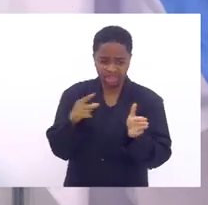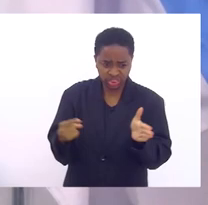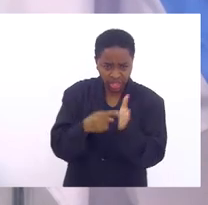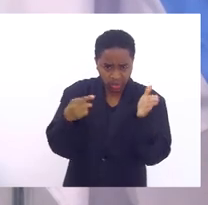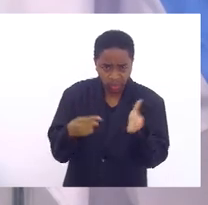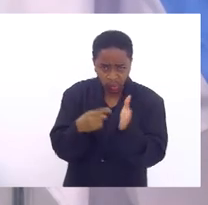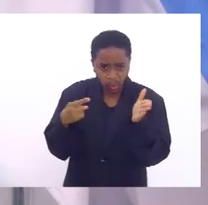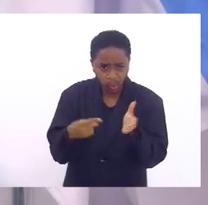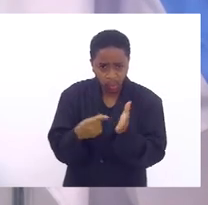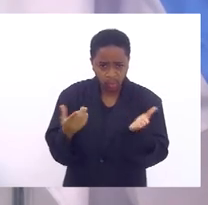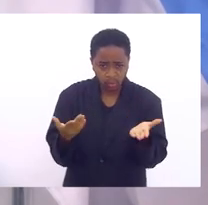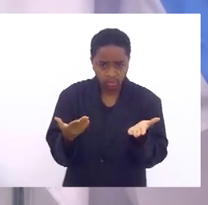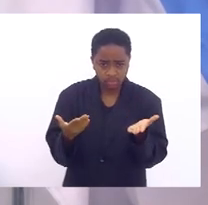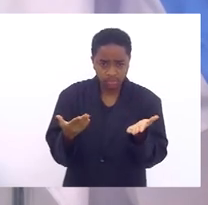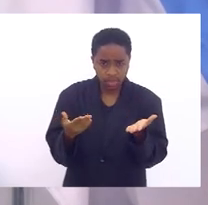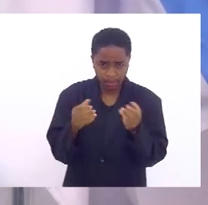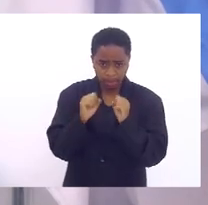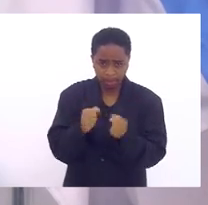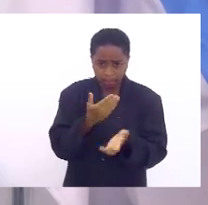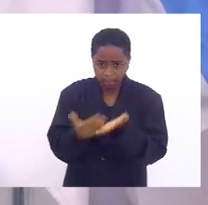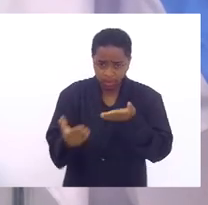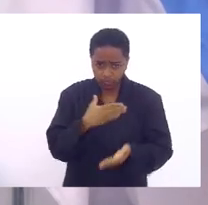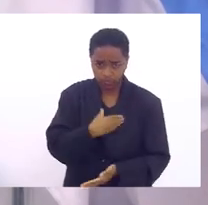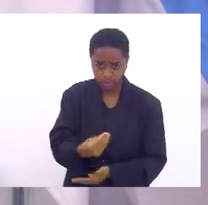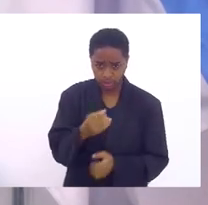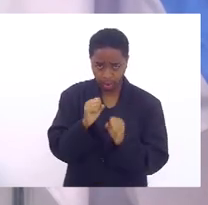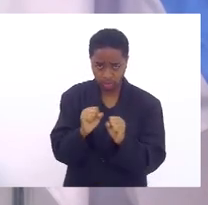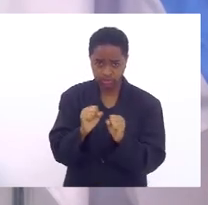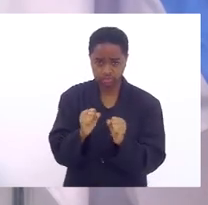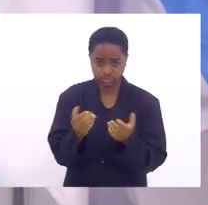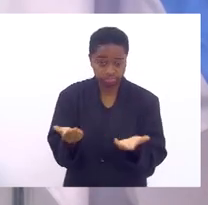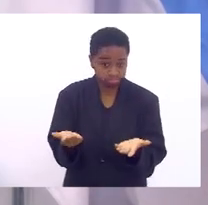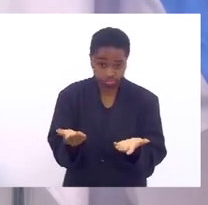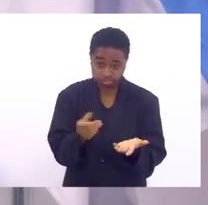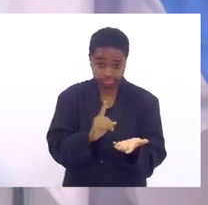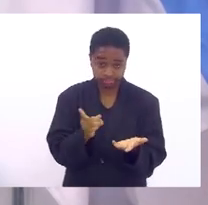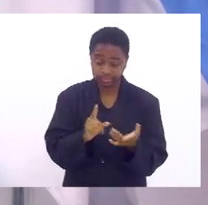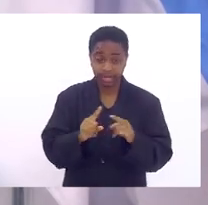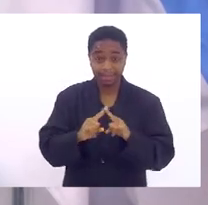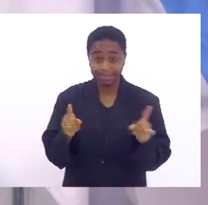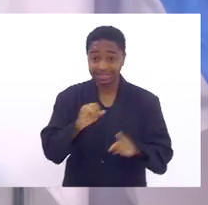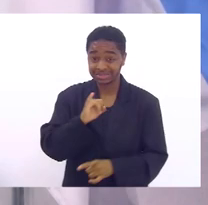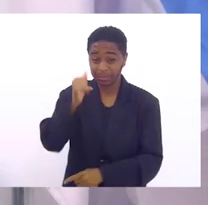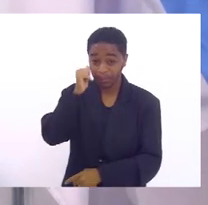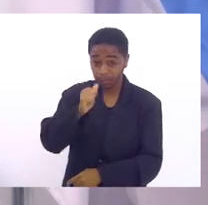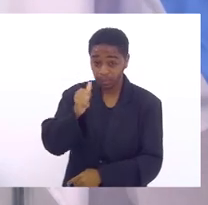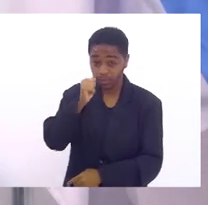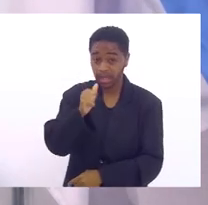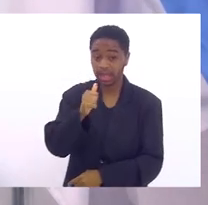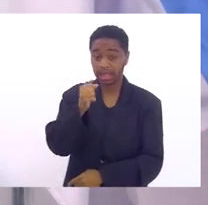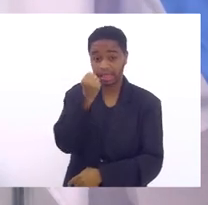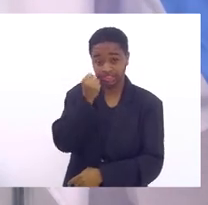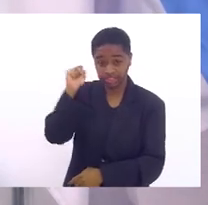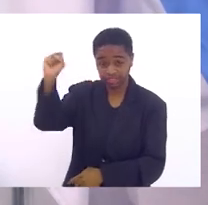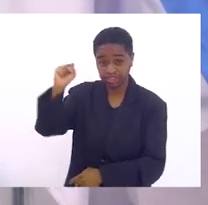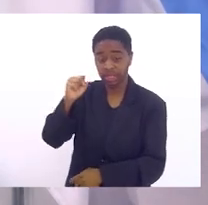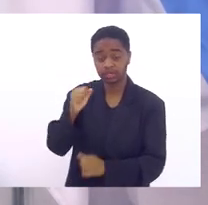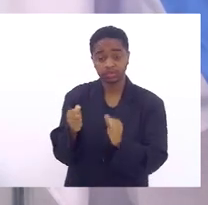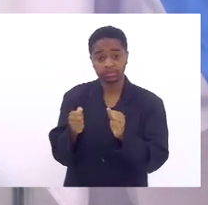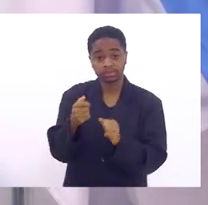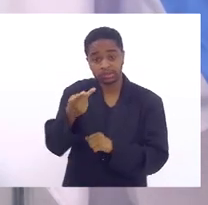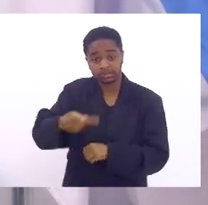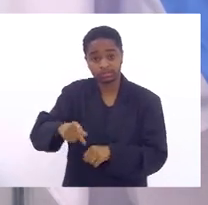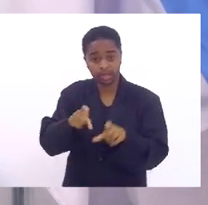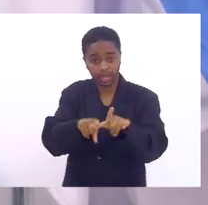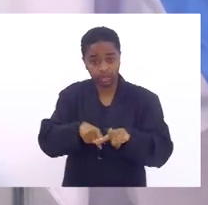tendo a possibilidade de perder a guarda dos seus filhos agora mulheres de Aché do Candomblé nós já